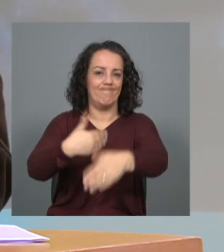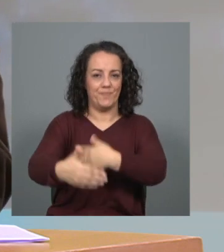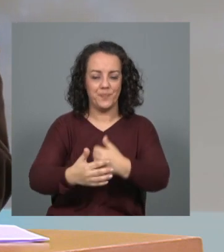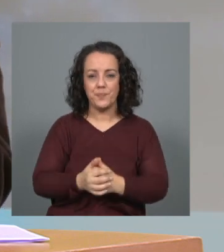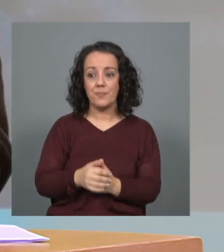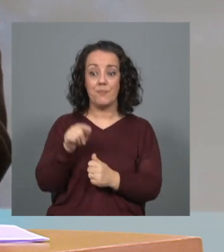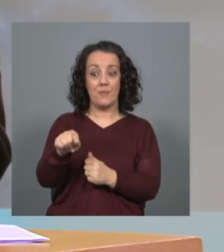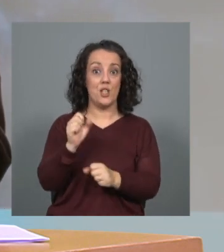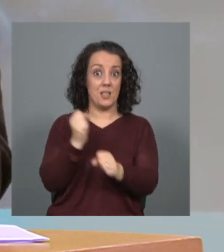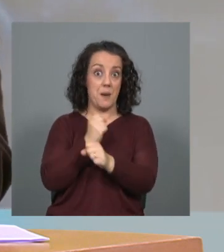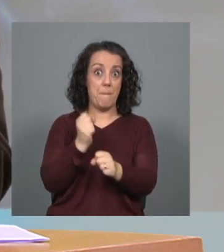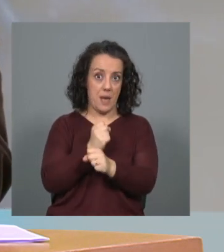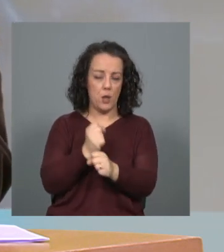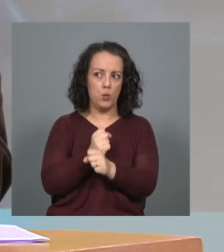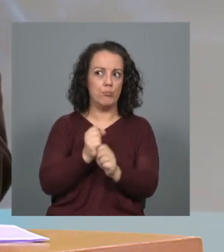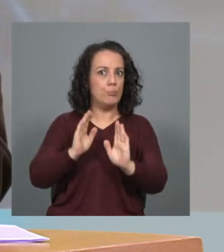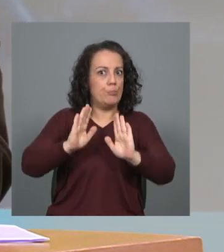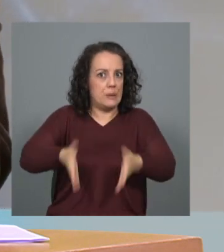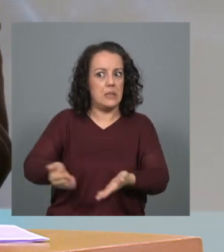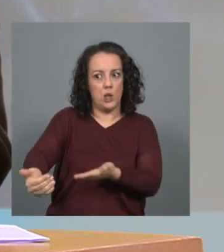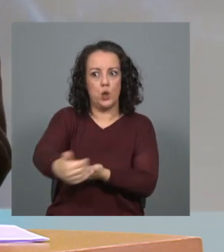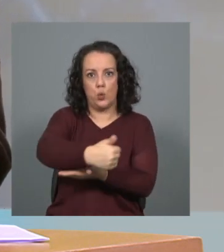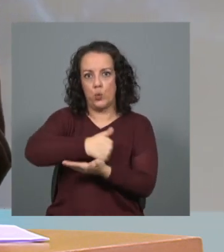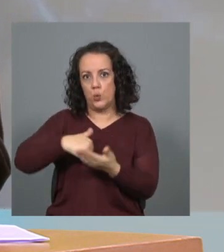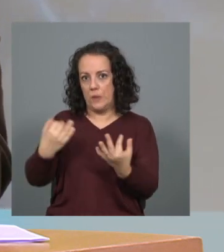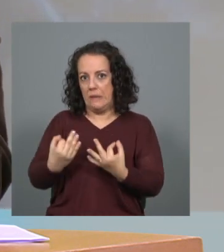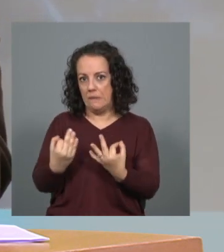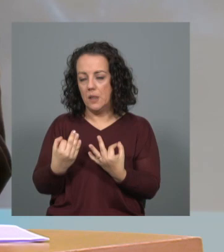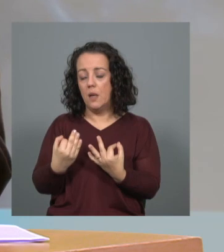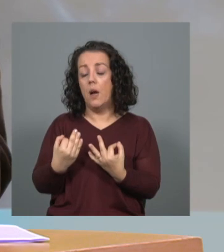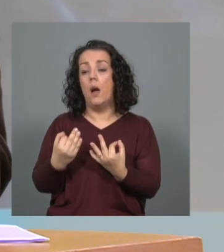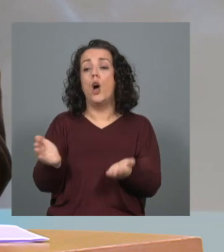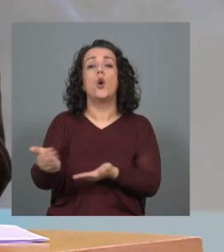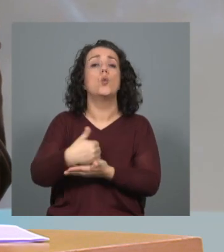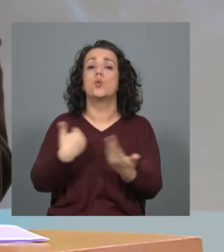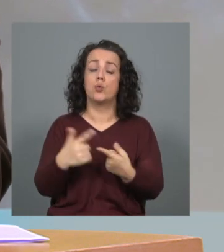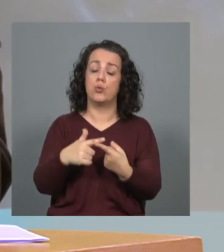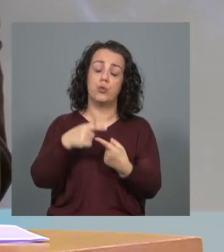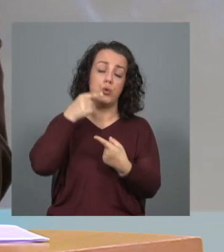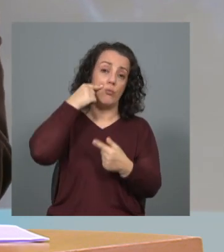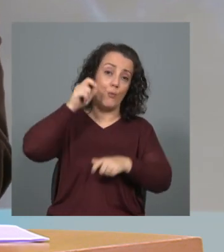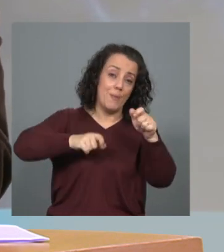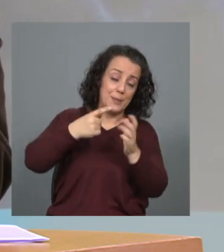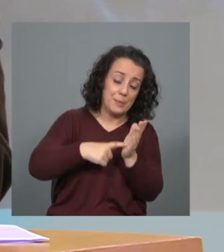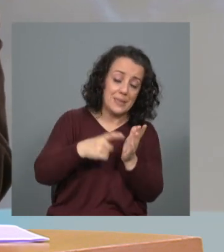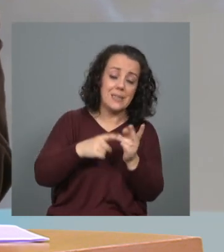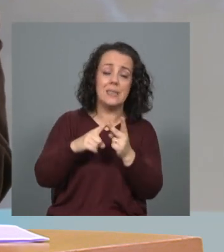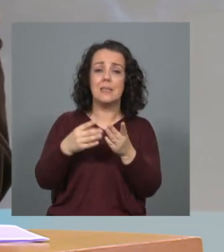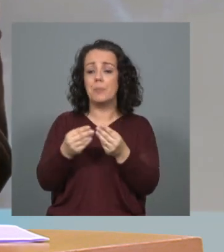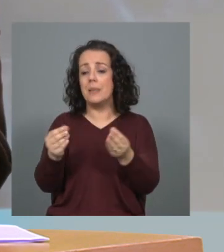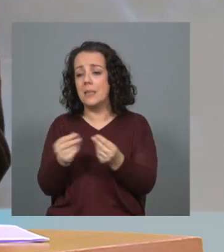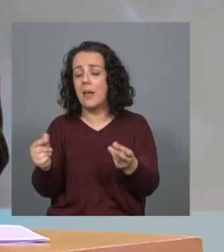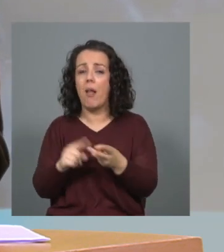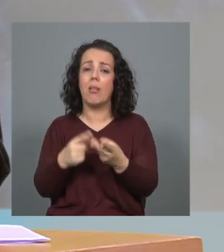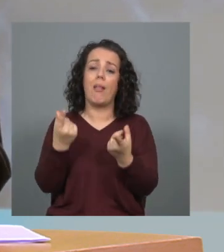trabalho hoje que exige meios, e meios que são humanos, são técnicos, são financeiros, mas que